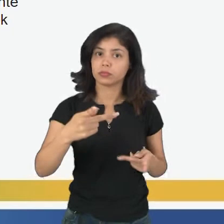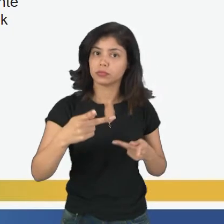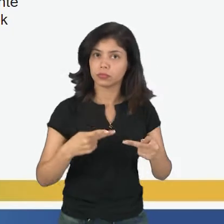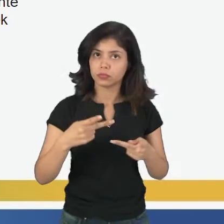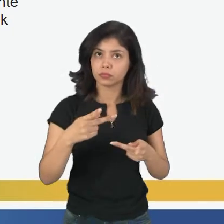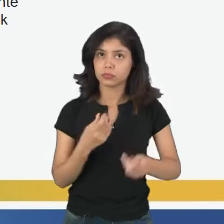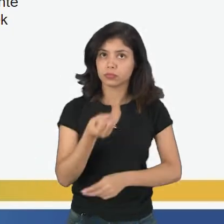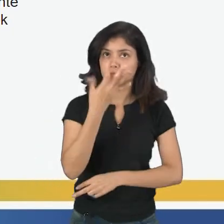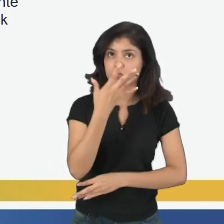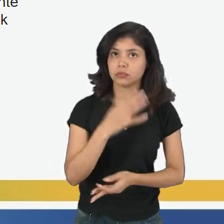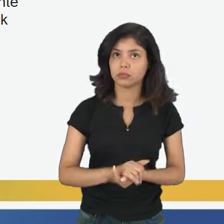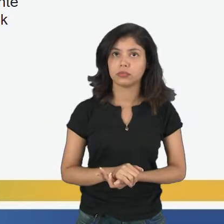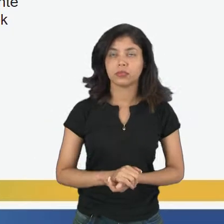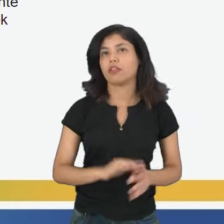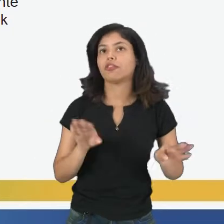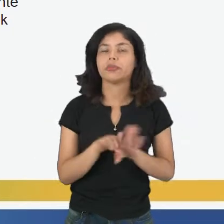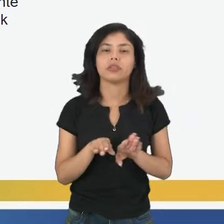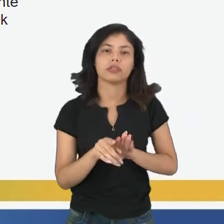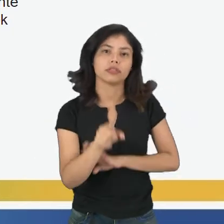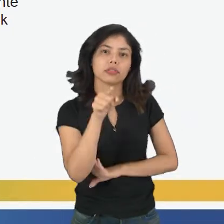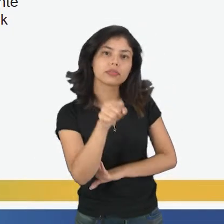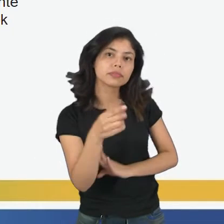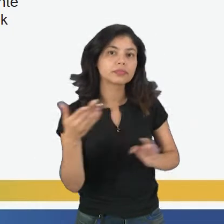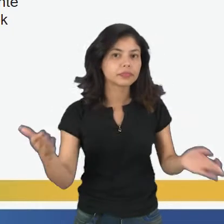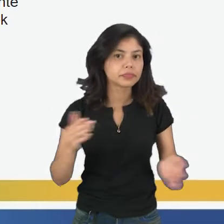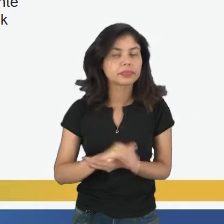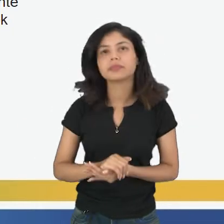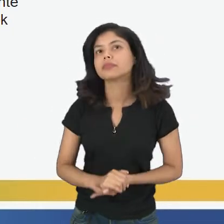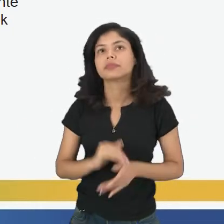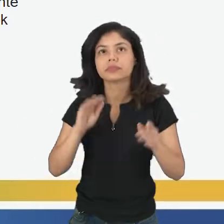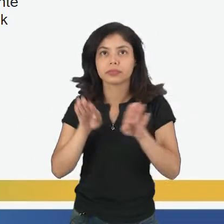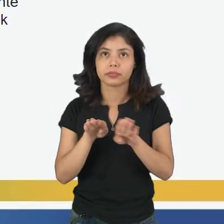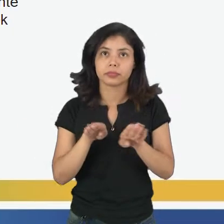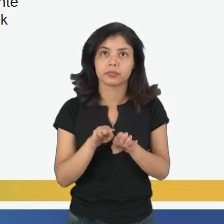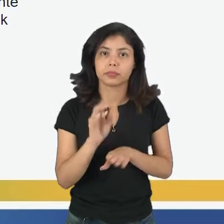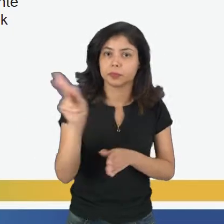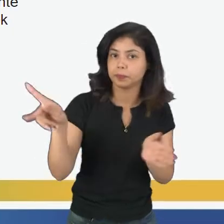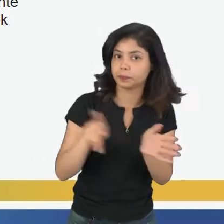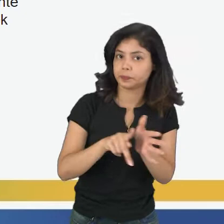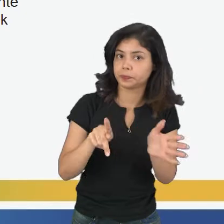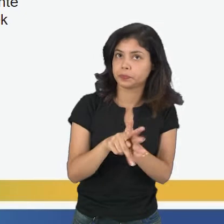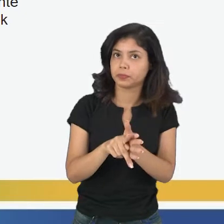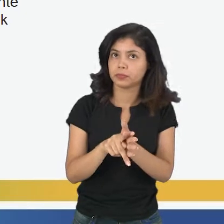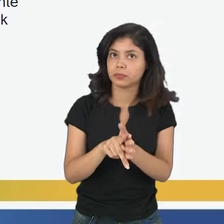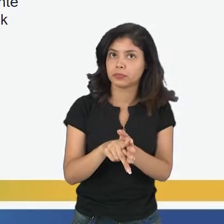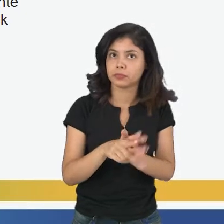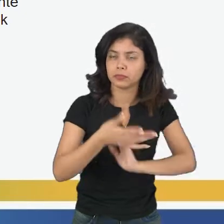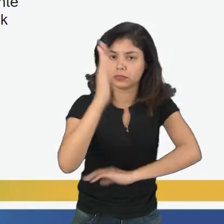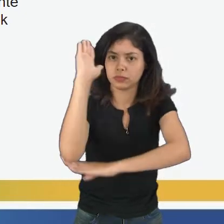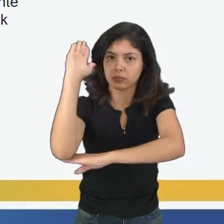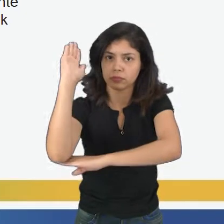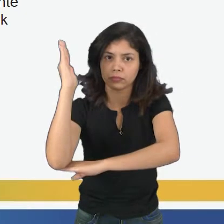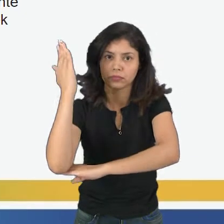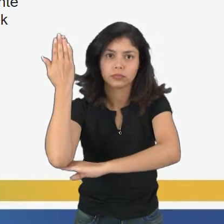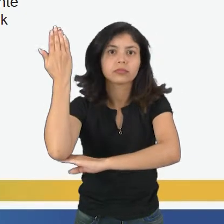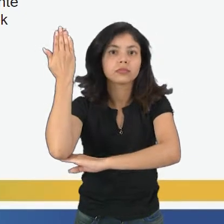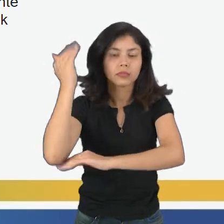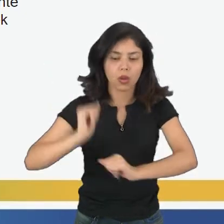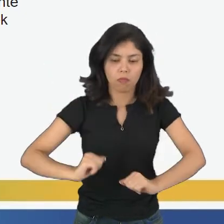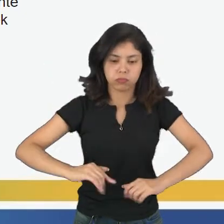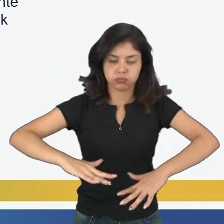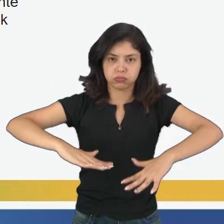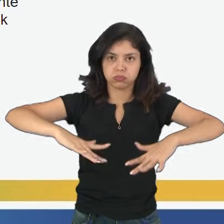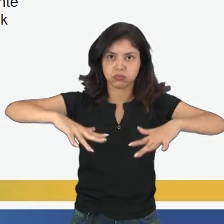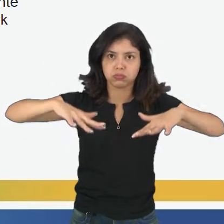que o fotógrafo quis dar para essa fotografia. Então ele quis dar ênfase para a pausada que foi deixada pela enchente, ele quis